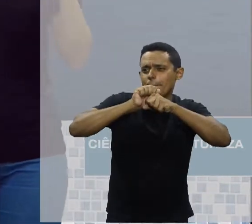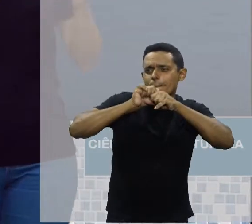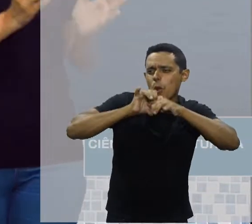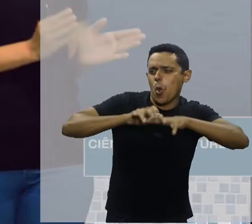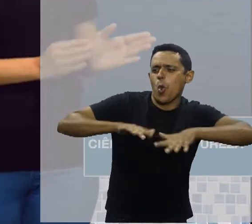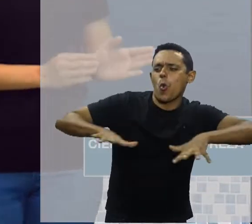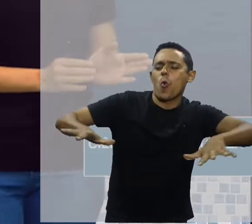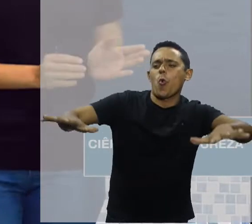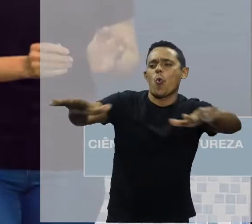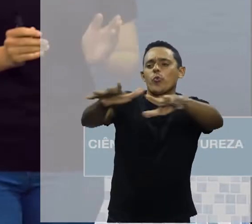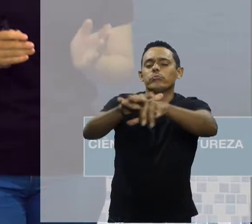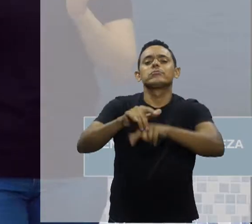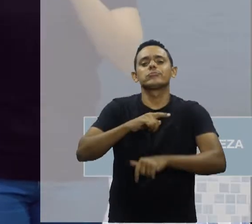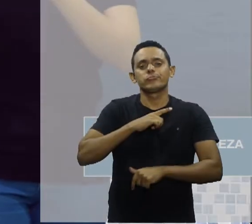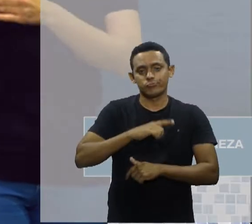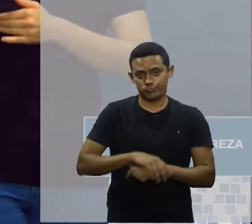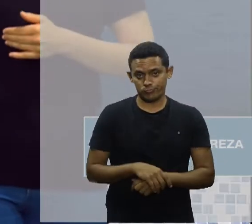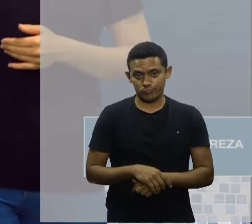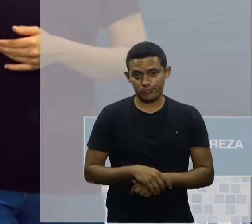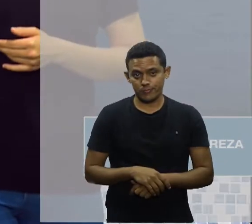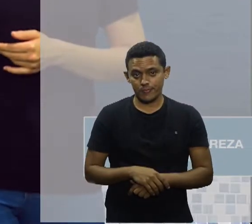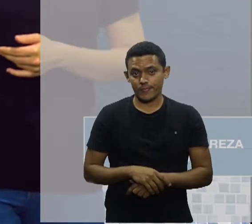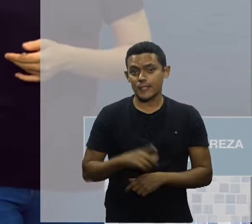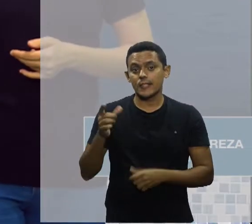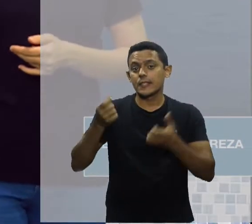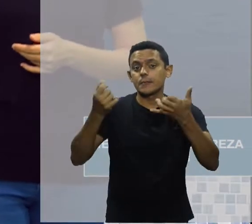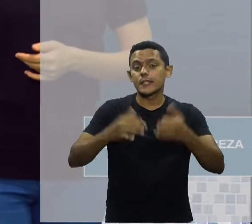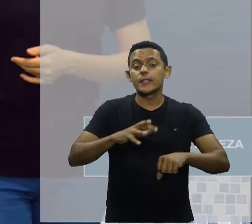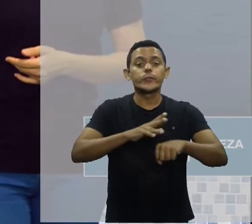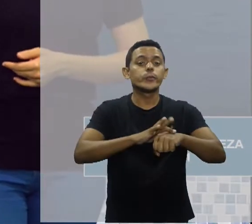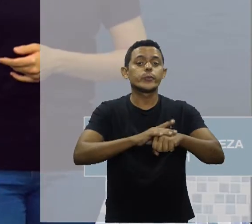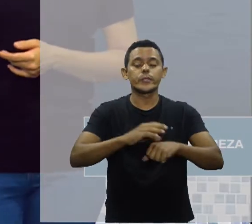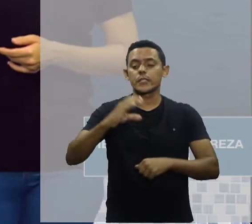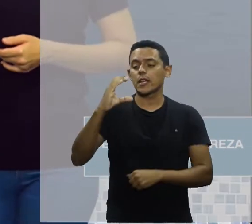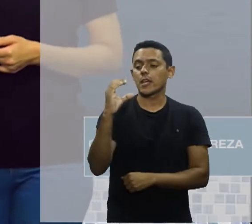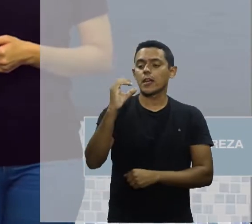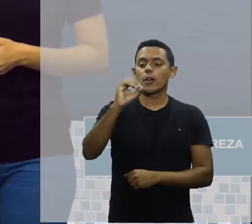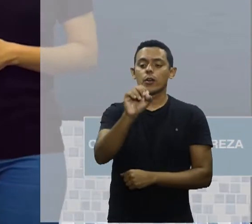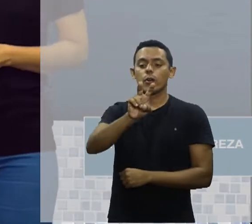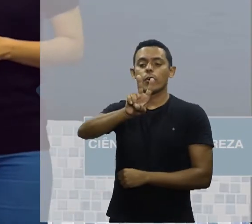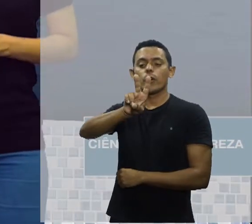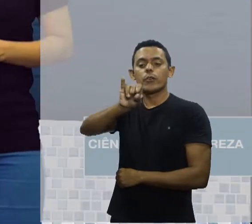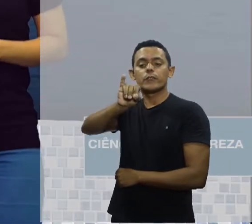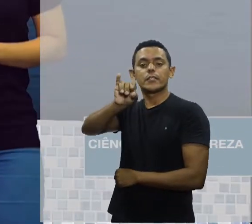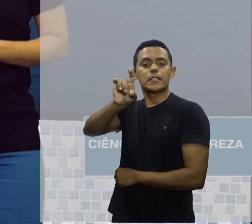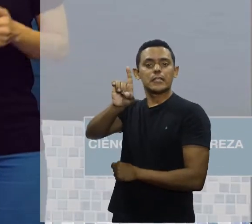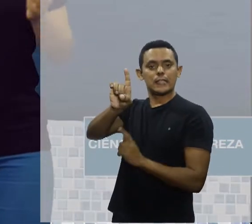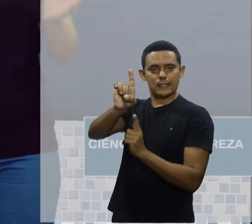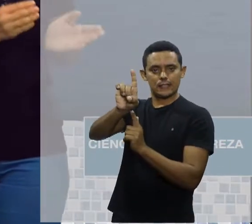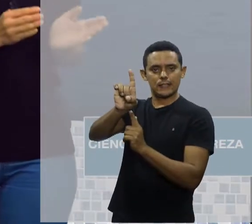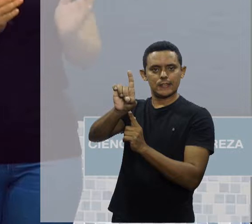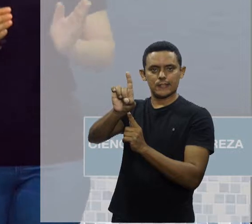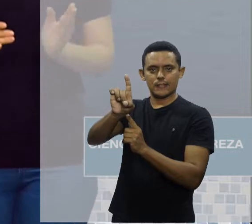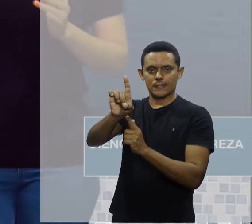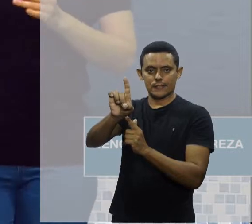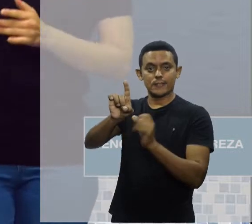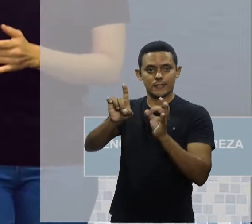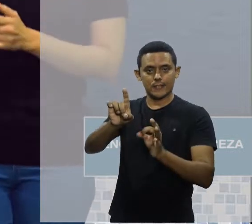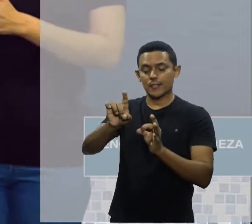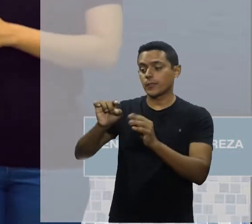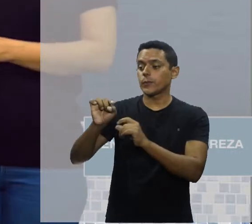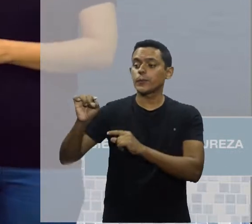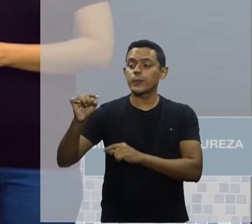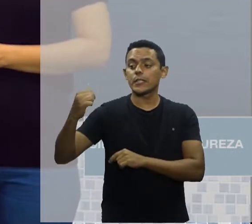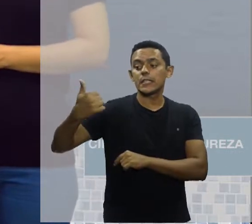COVID-19, é o ano em que surgiu os primeiros casos dessa doença. E COVID-19 quer dizer